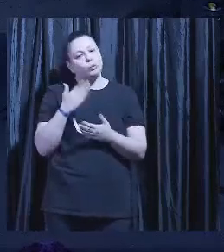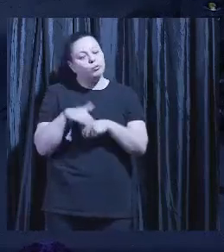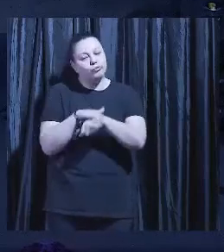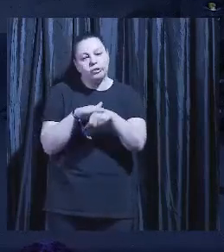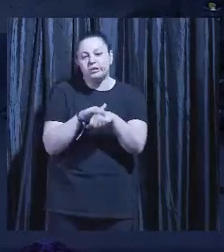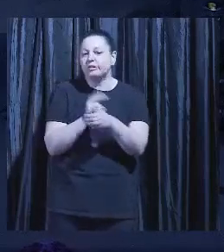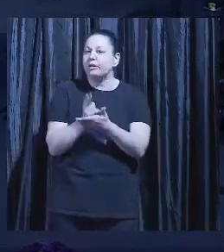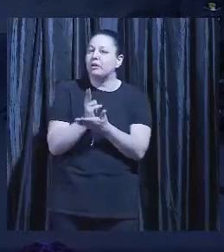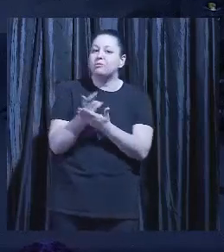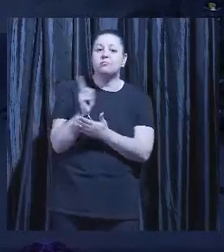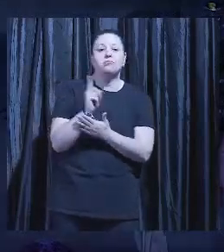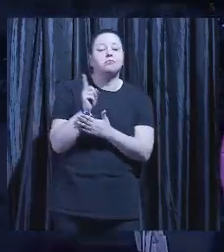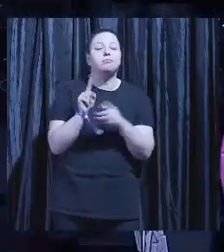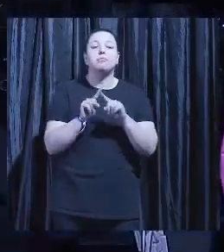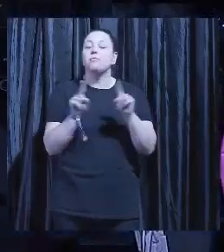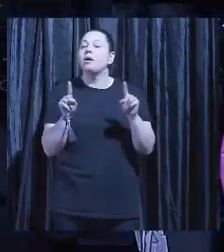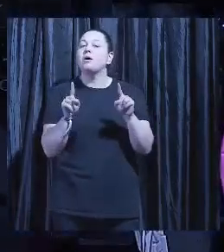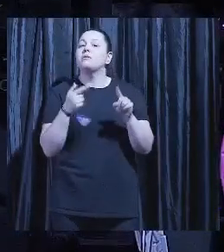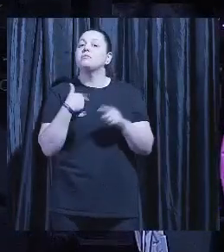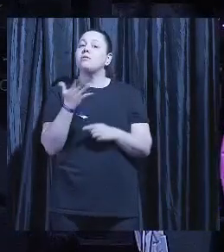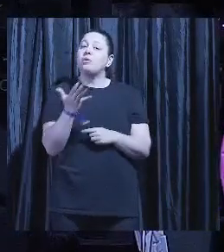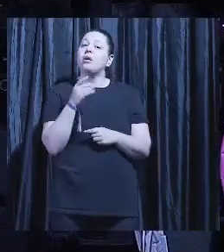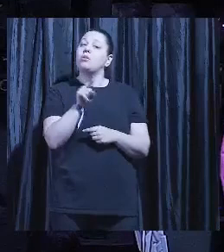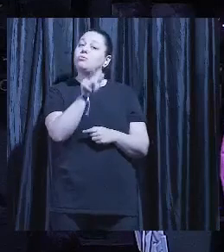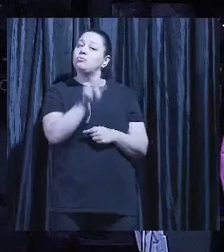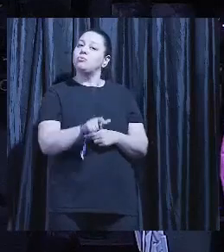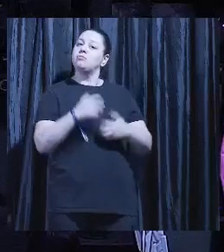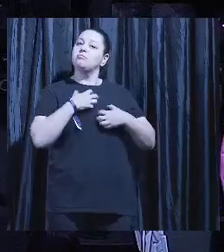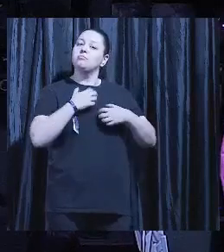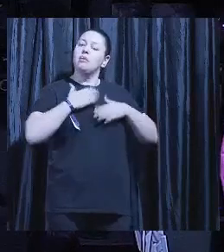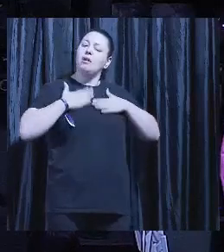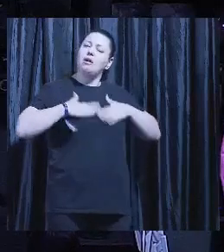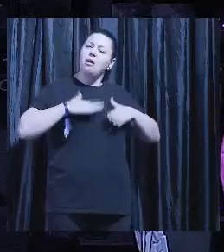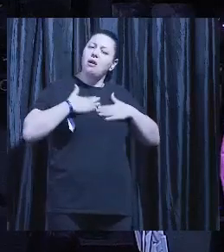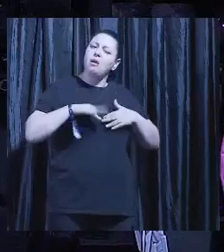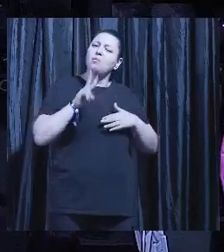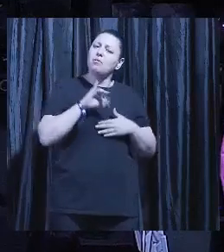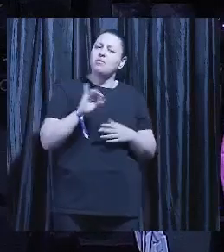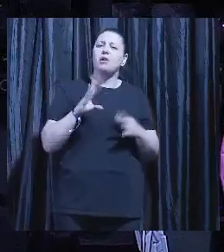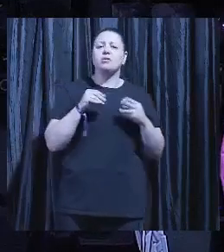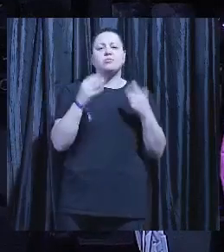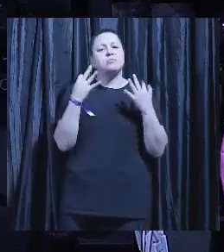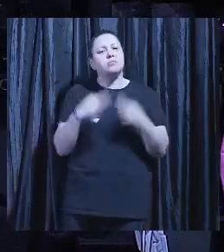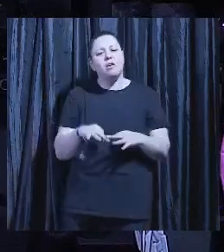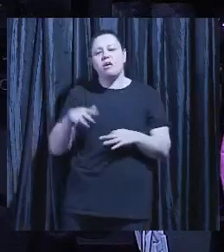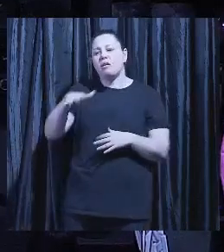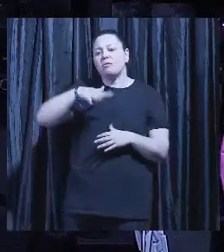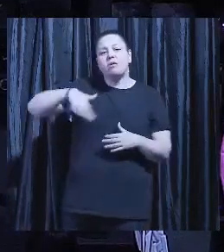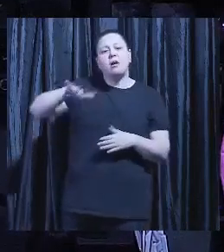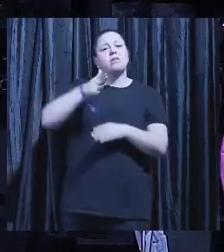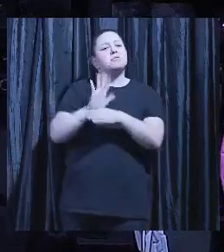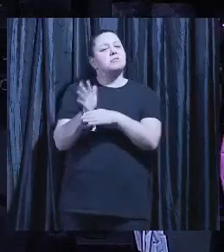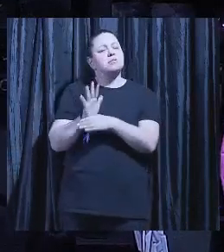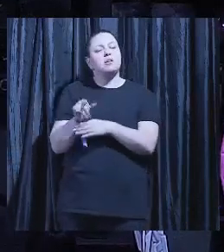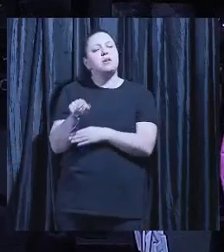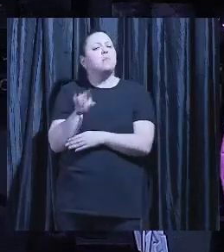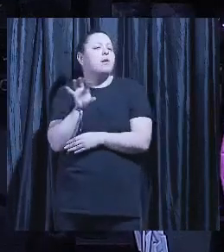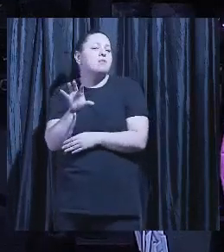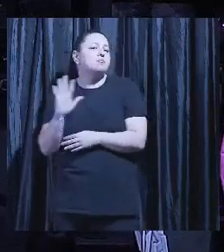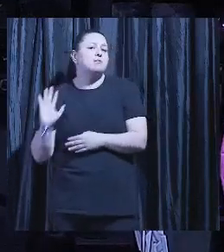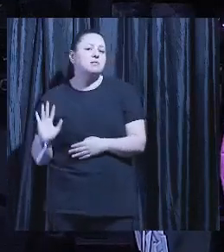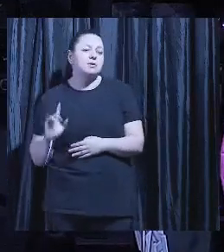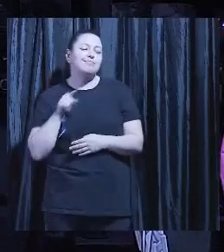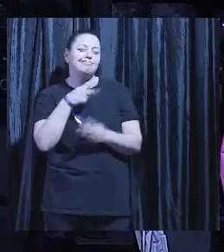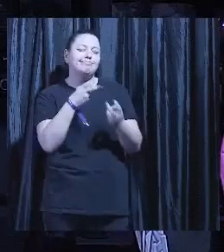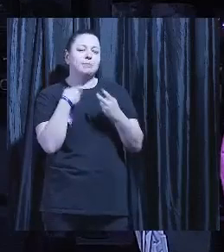conversando, porém, eu quero que você fique calma, dá tudo certo, essa indústria é assim mesmo, né? Viu que eu estava ali com